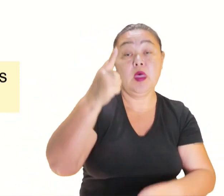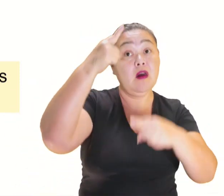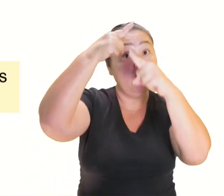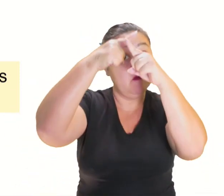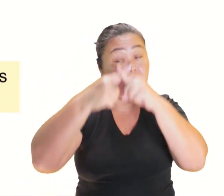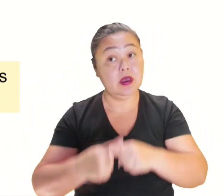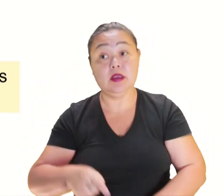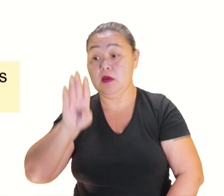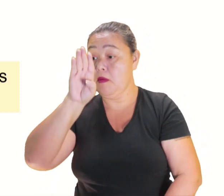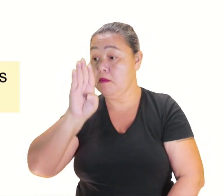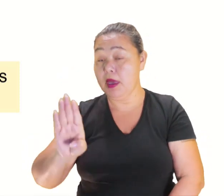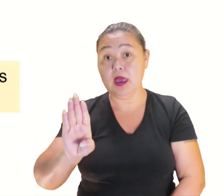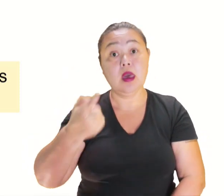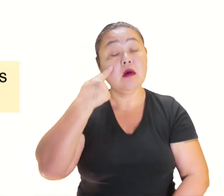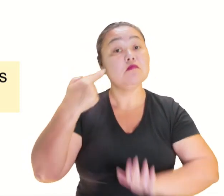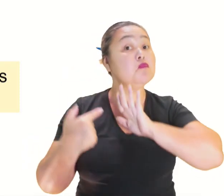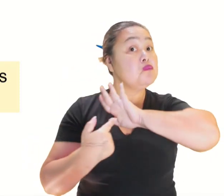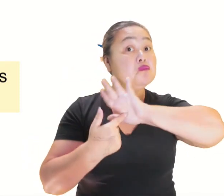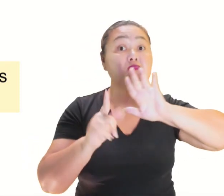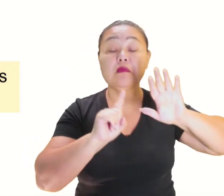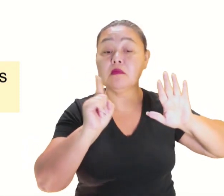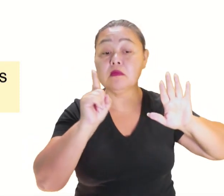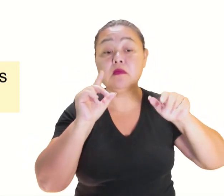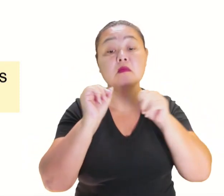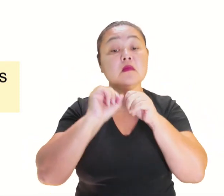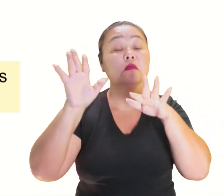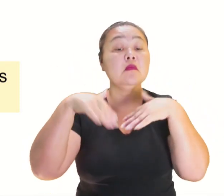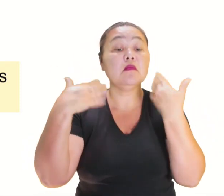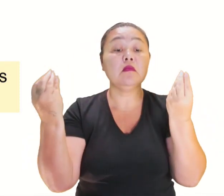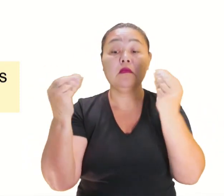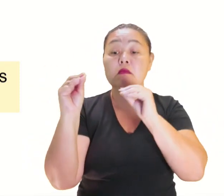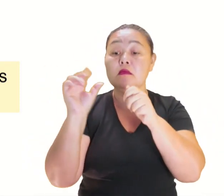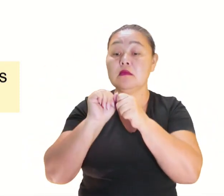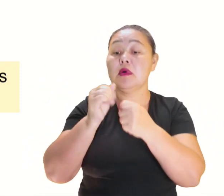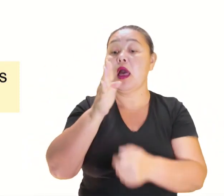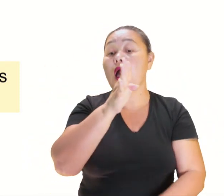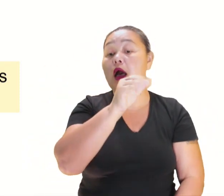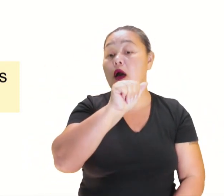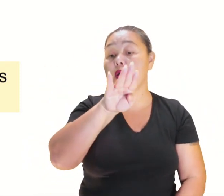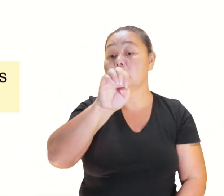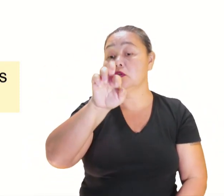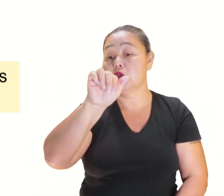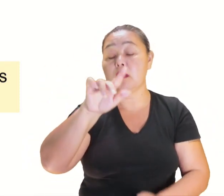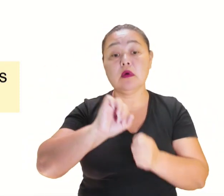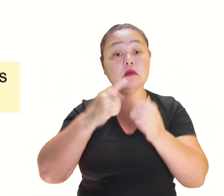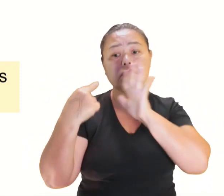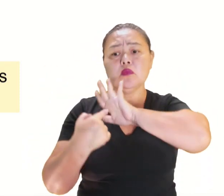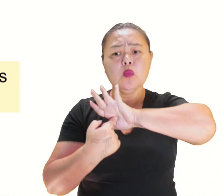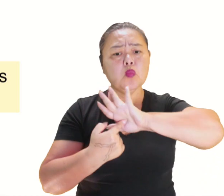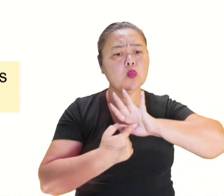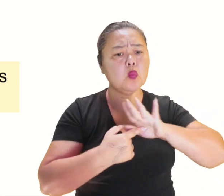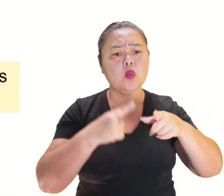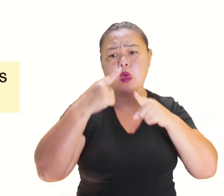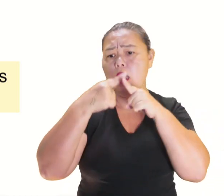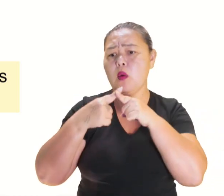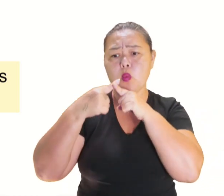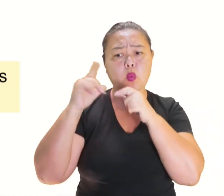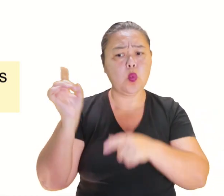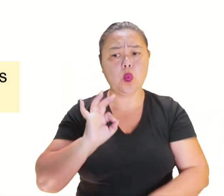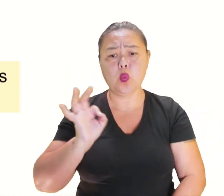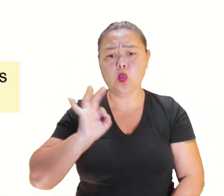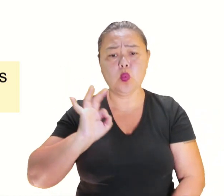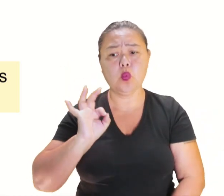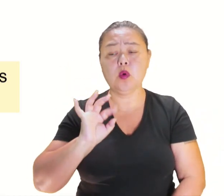o B. Não aparece, né? Quando a gente está falando de expressão algébrica, muitas vezes não aparece, não tem o vezes aqui, não tem nem